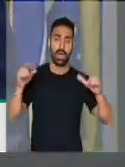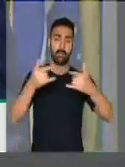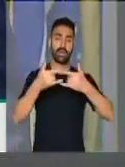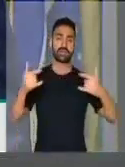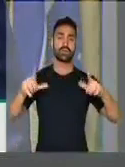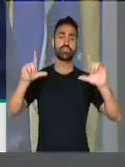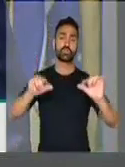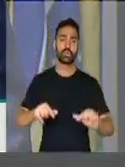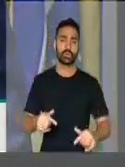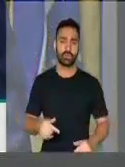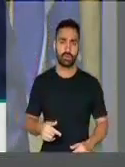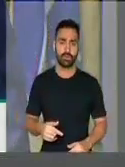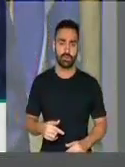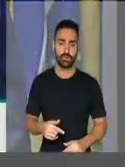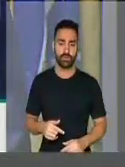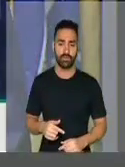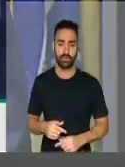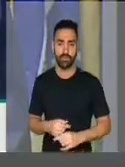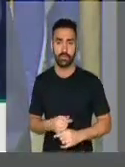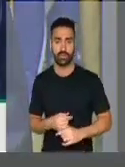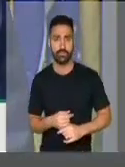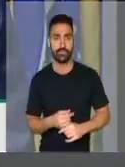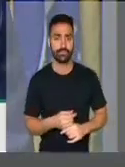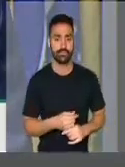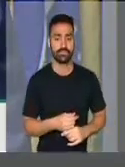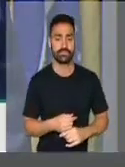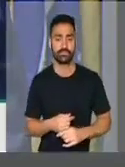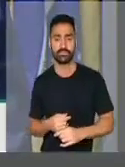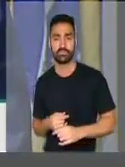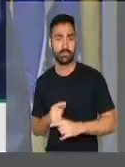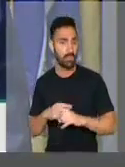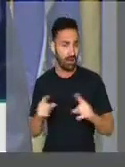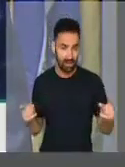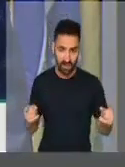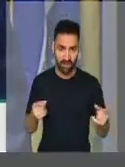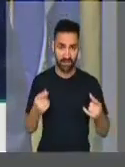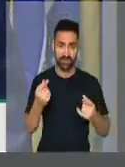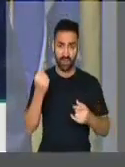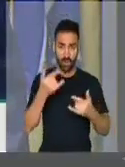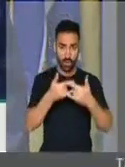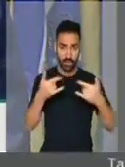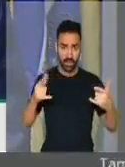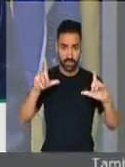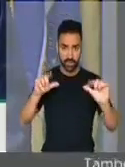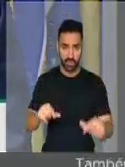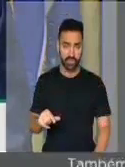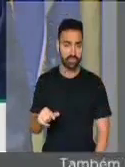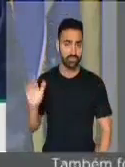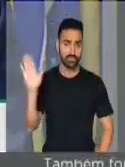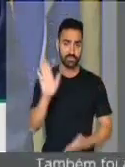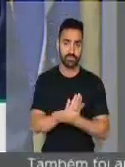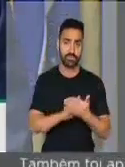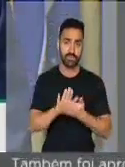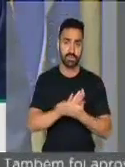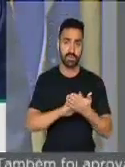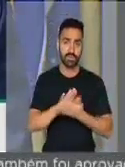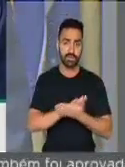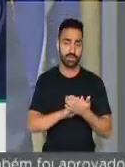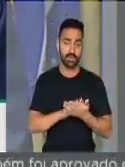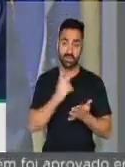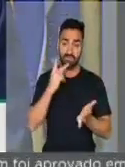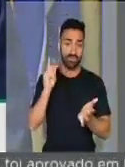presidente. Passou. Não baixou. E o que é mais grave, além de